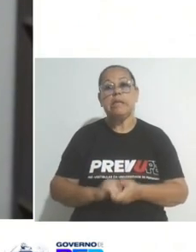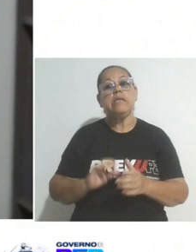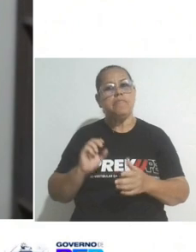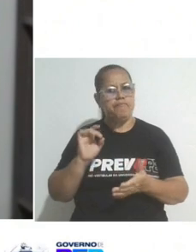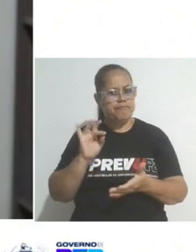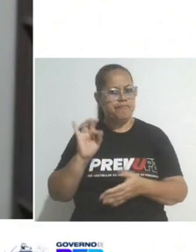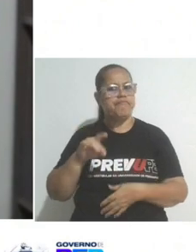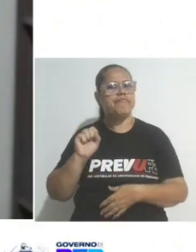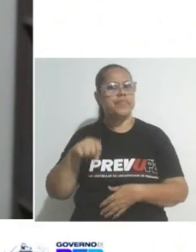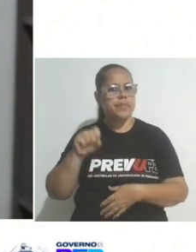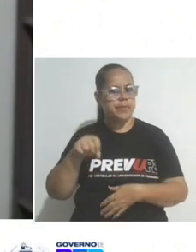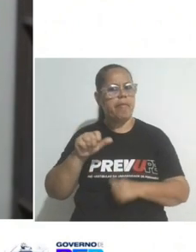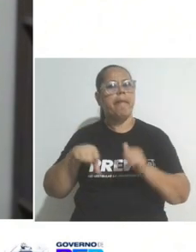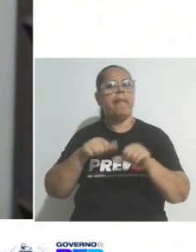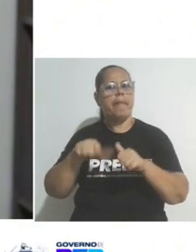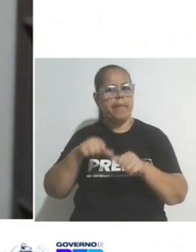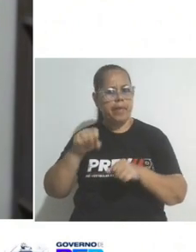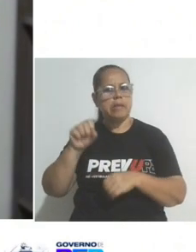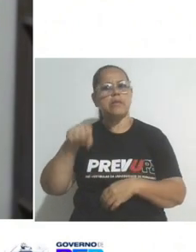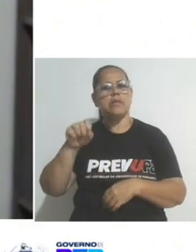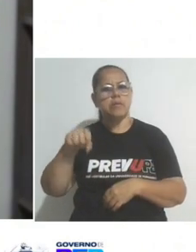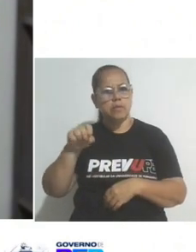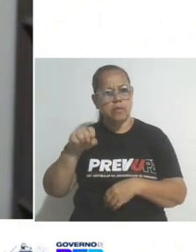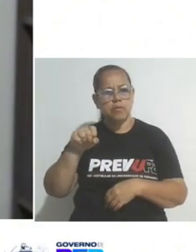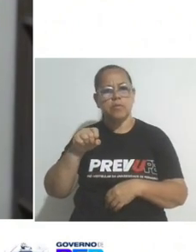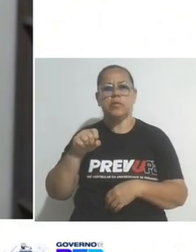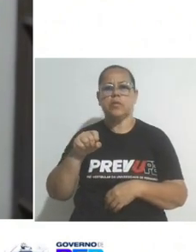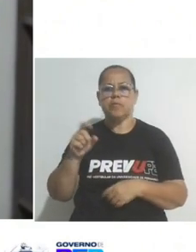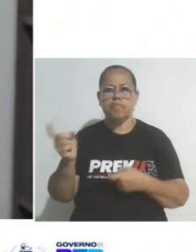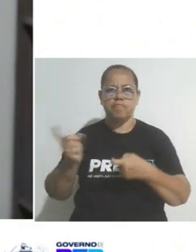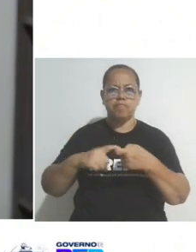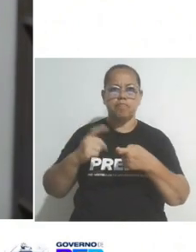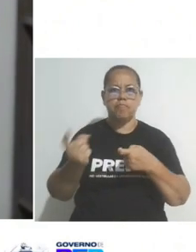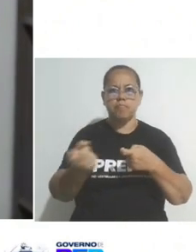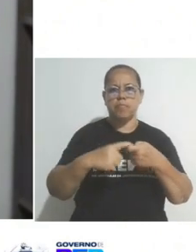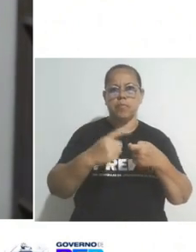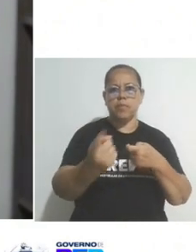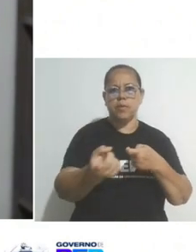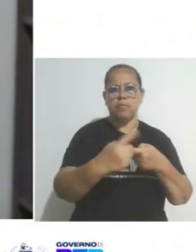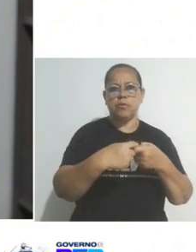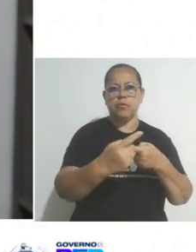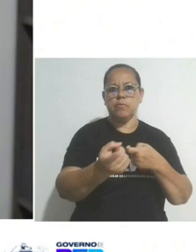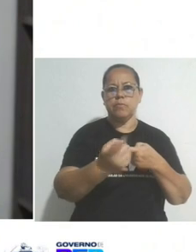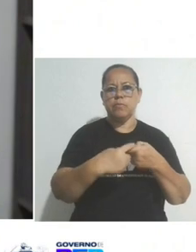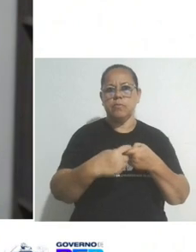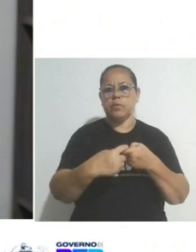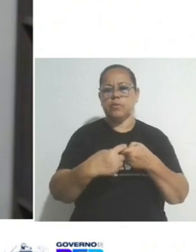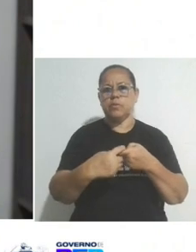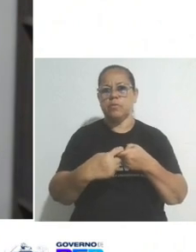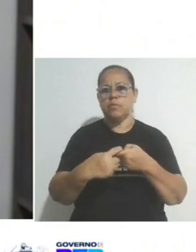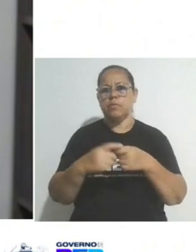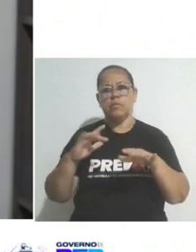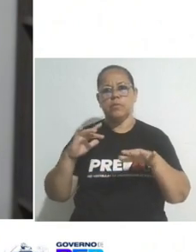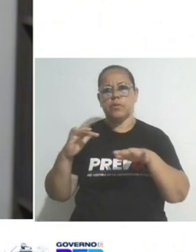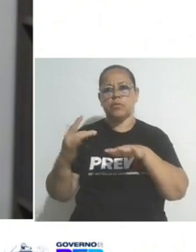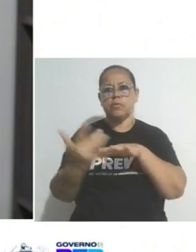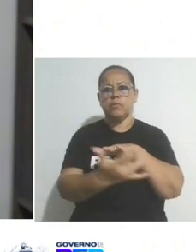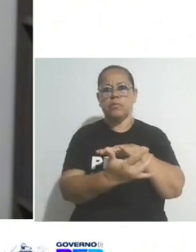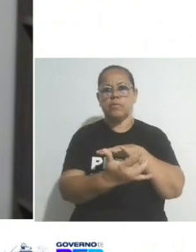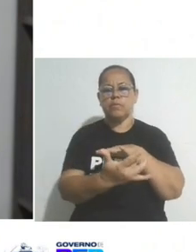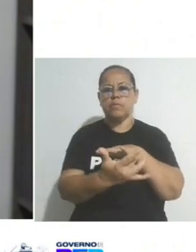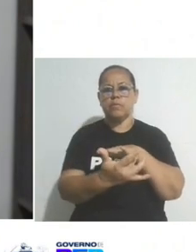alteram essa forma de socialização vinculando a um contato dentro de uma rede social digital